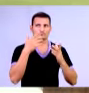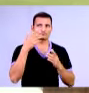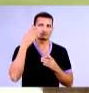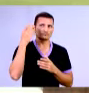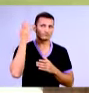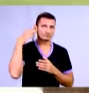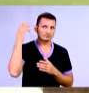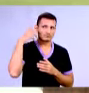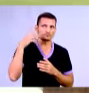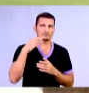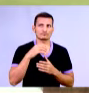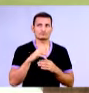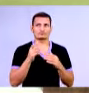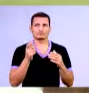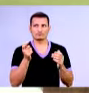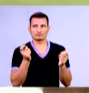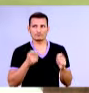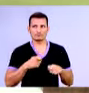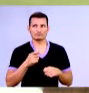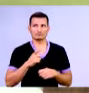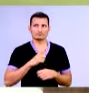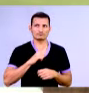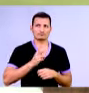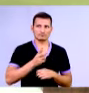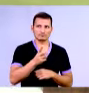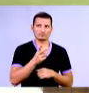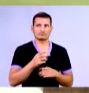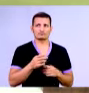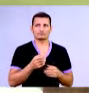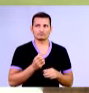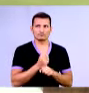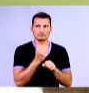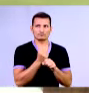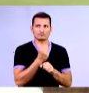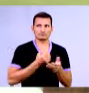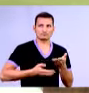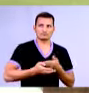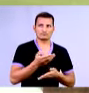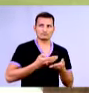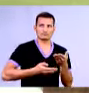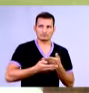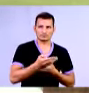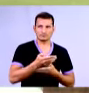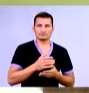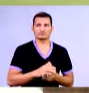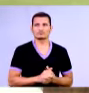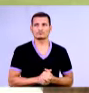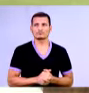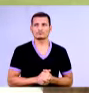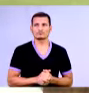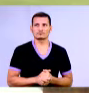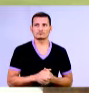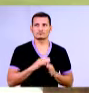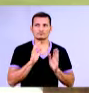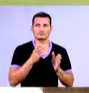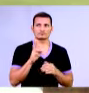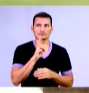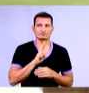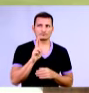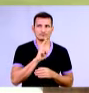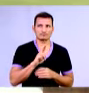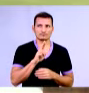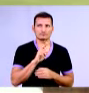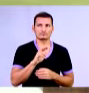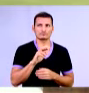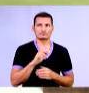Então, e sempre a possibilidade de construir relacionamentos a partir dessa interação dos recursos multimídias. Já utilizam um recurso